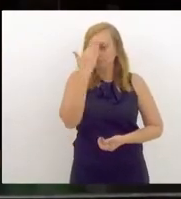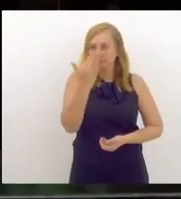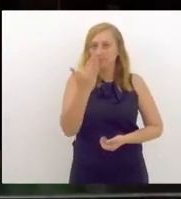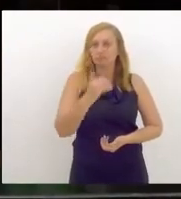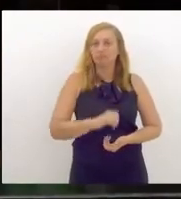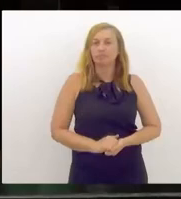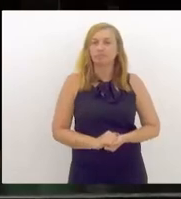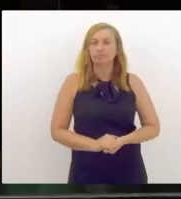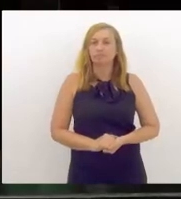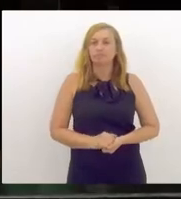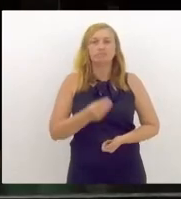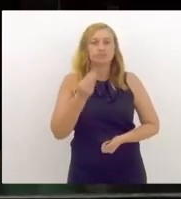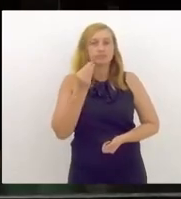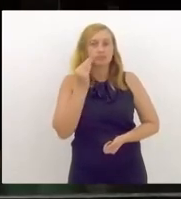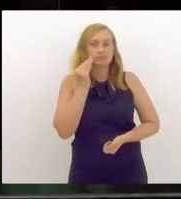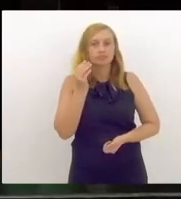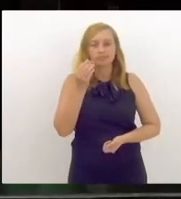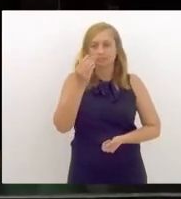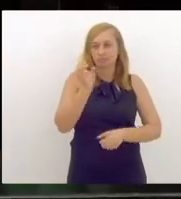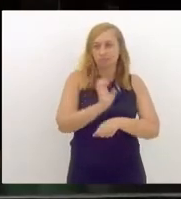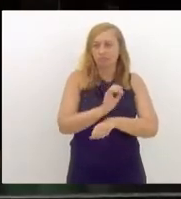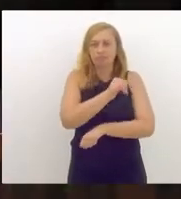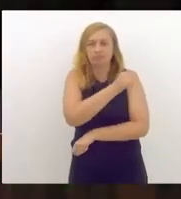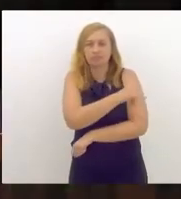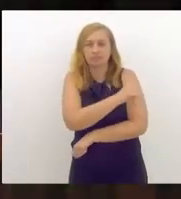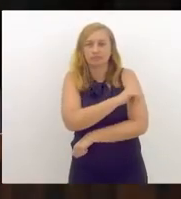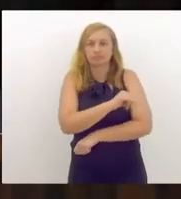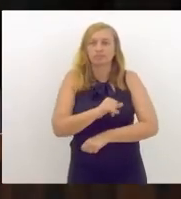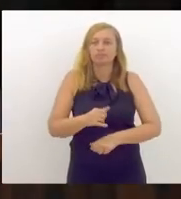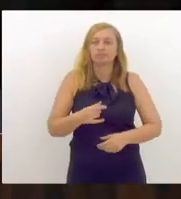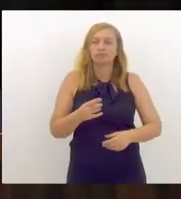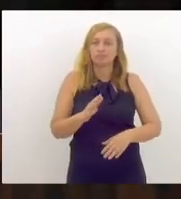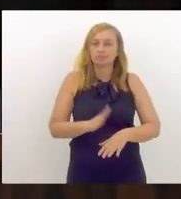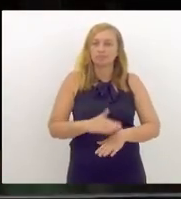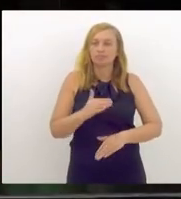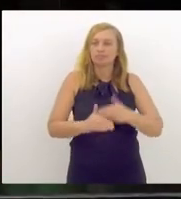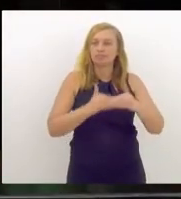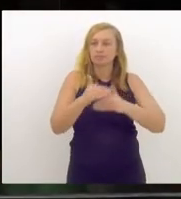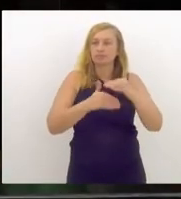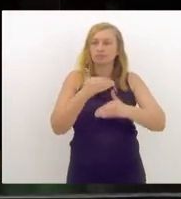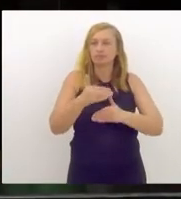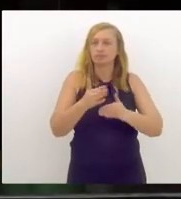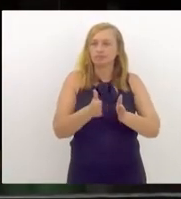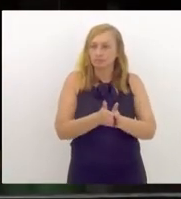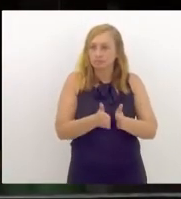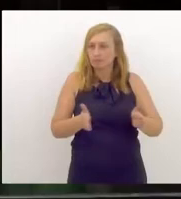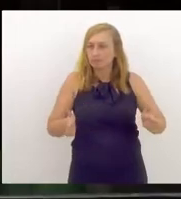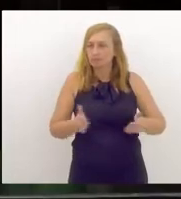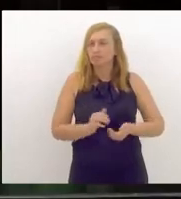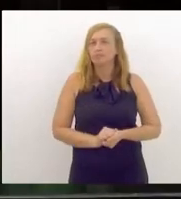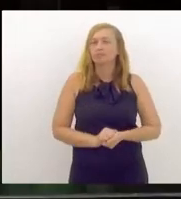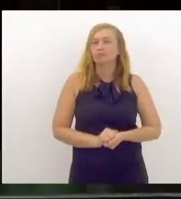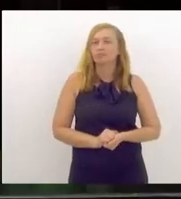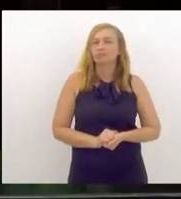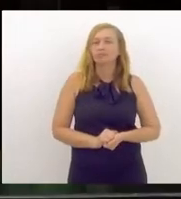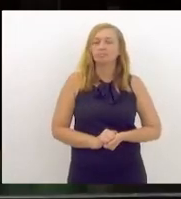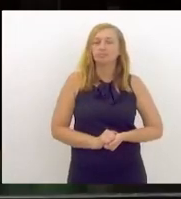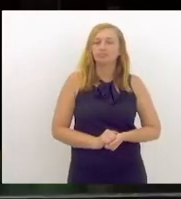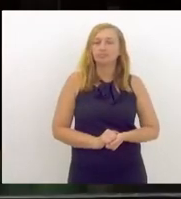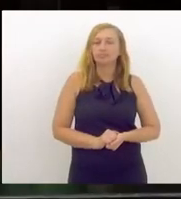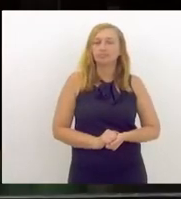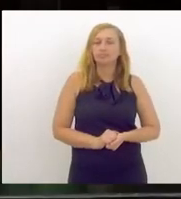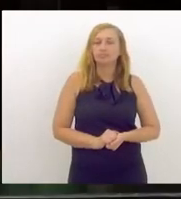Mônica o estado do Rio de Janeiro ainda tem muita se desenvolver a gente passa por um processo de industrialização